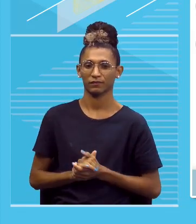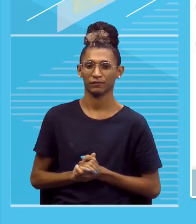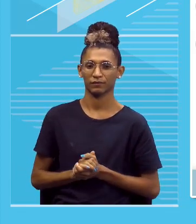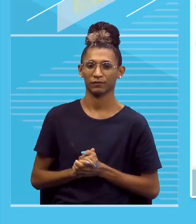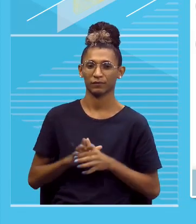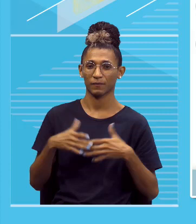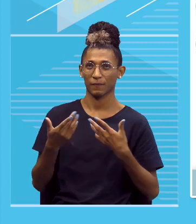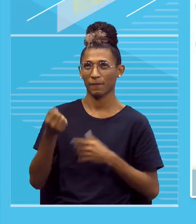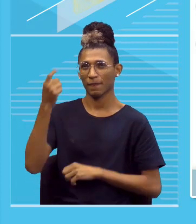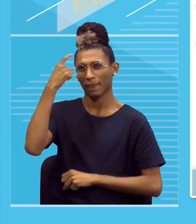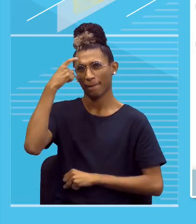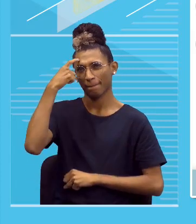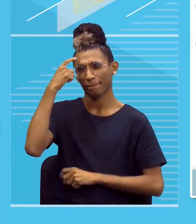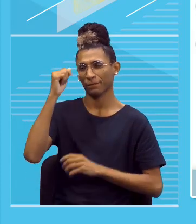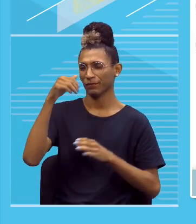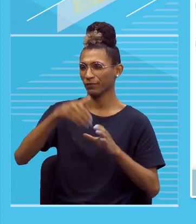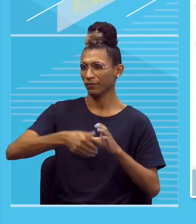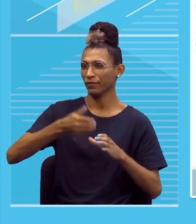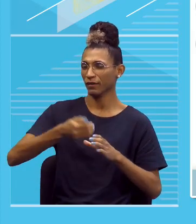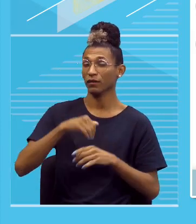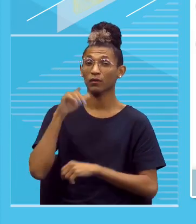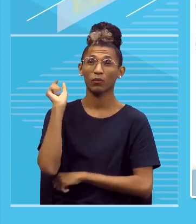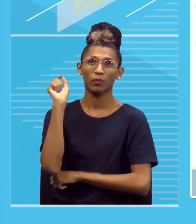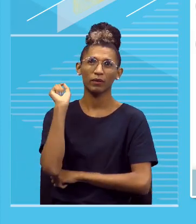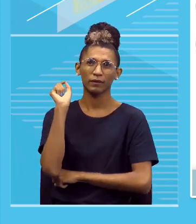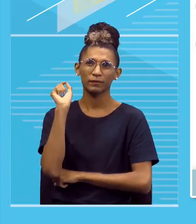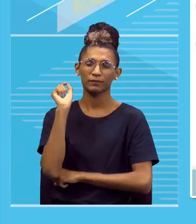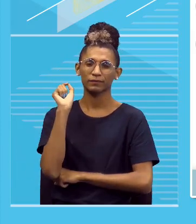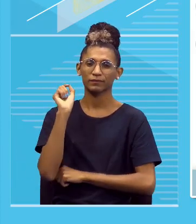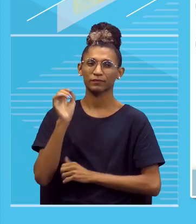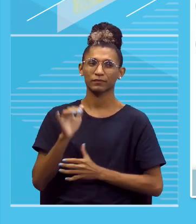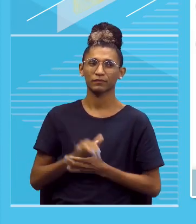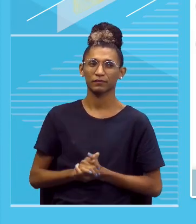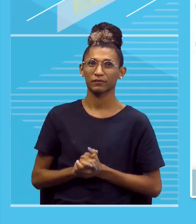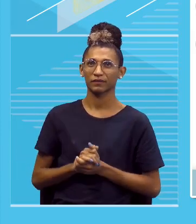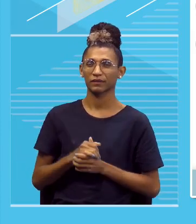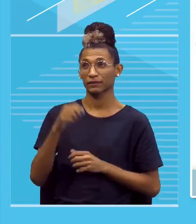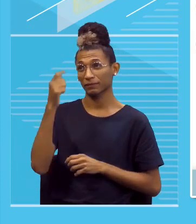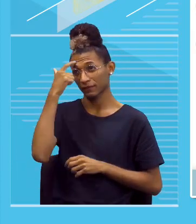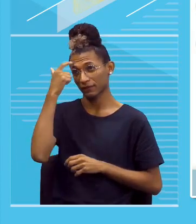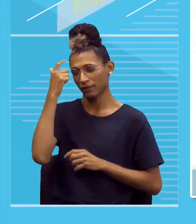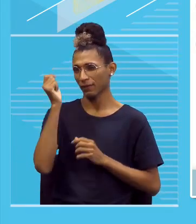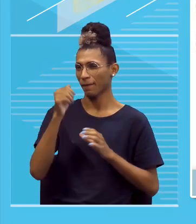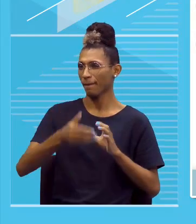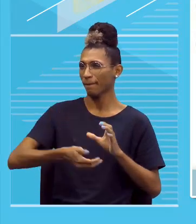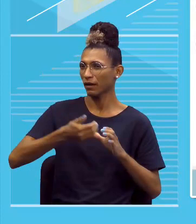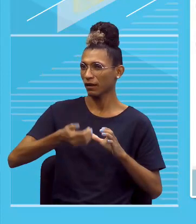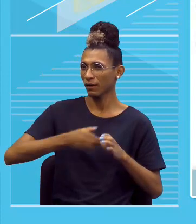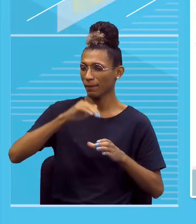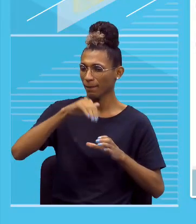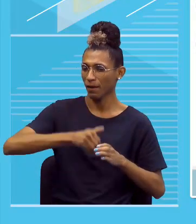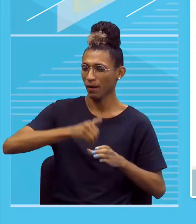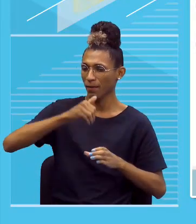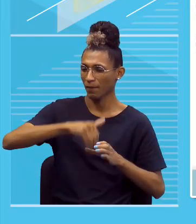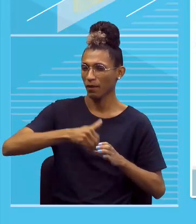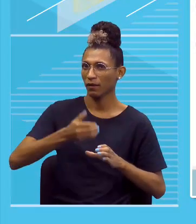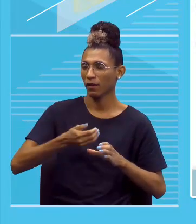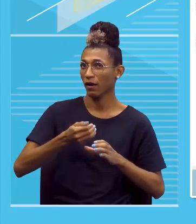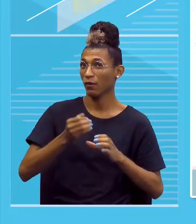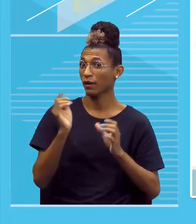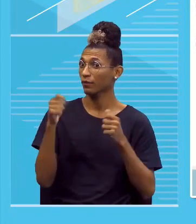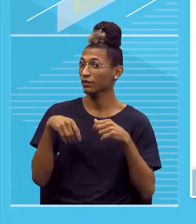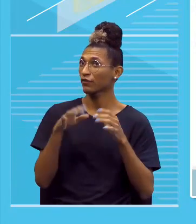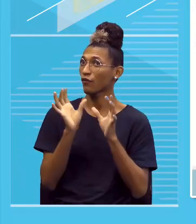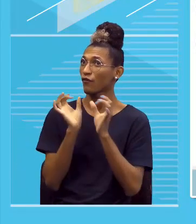e resolveram plantar o quê o que eles poderiam vender na Europa no nosso caso o